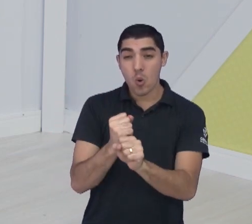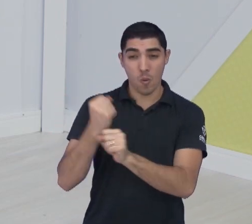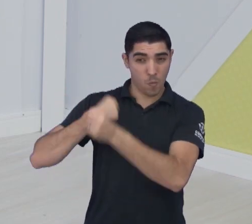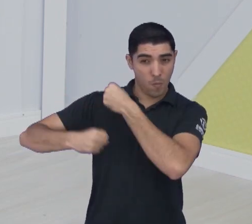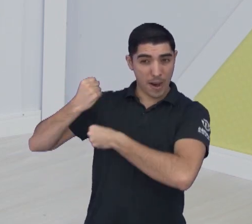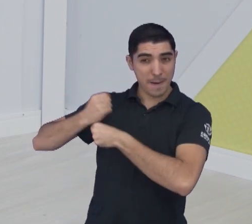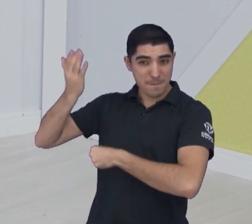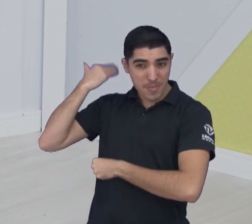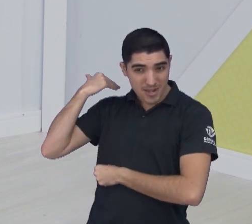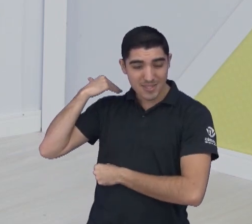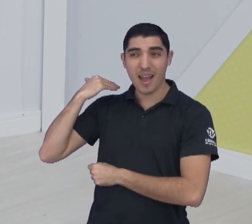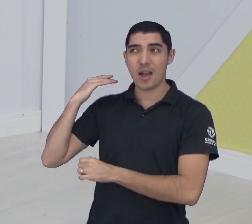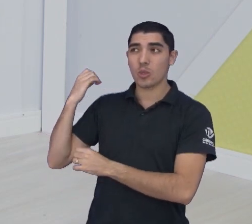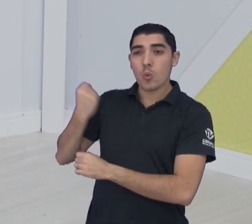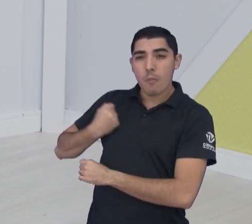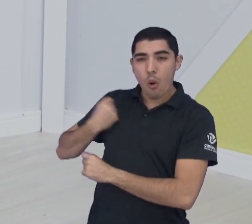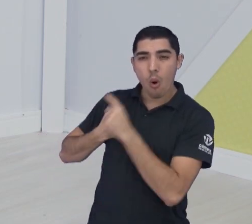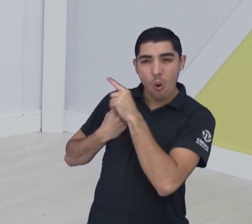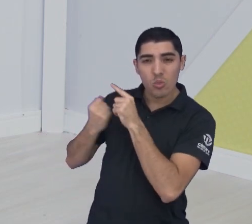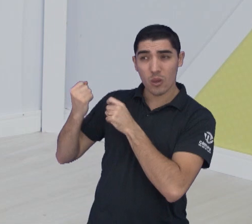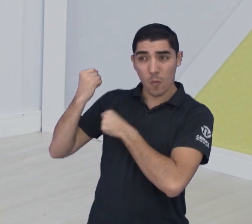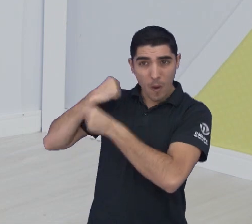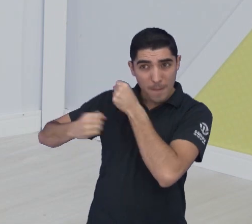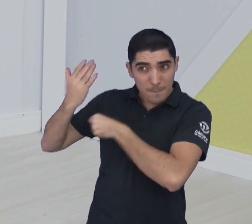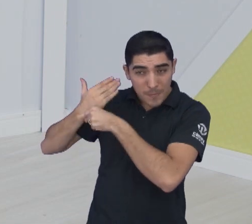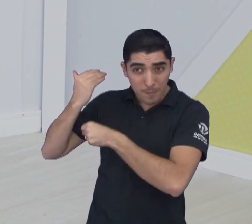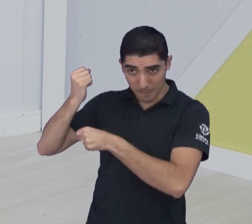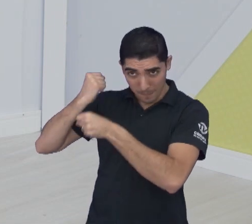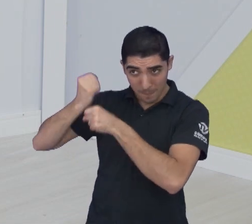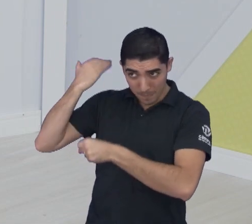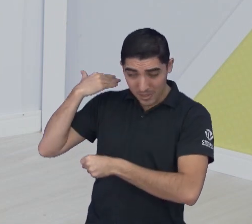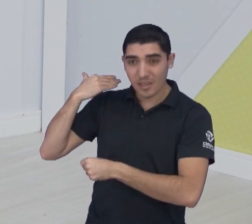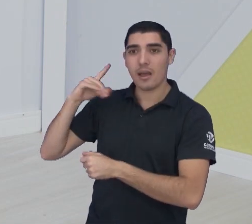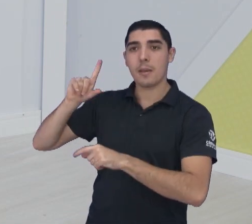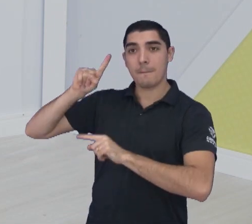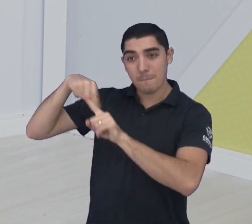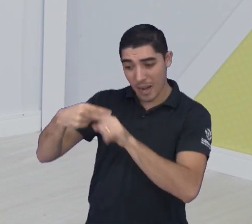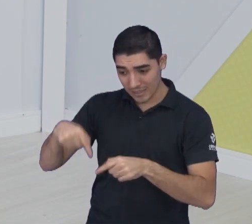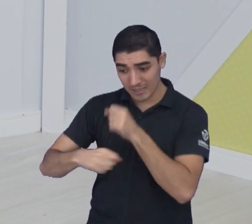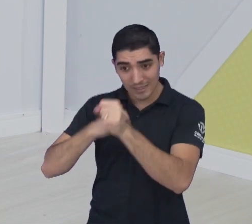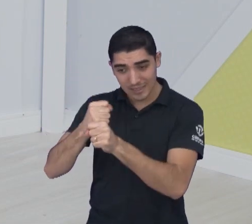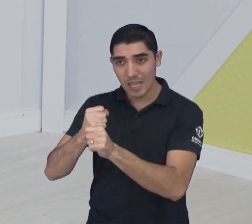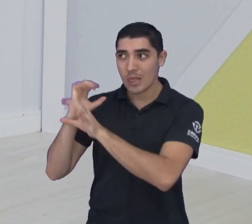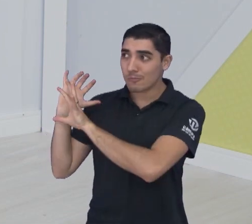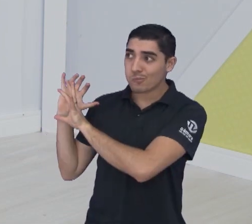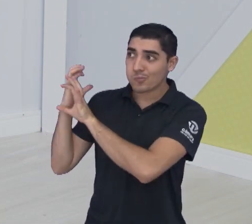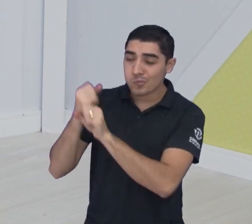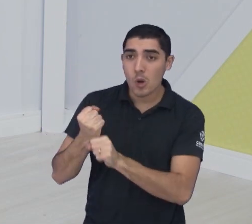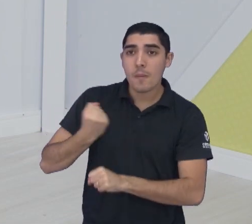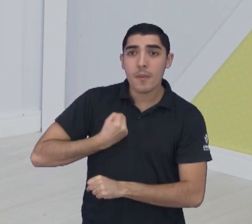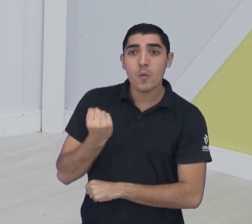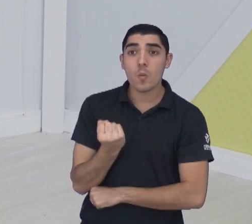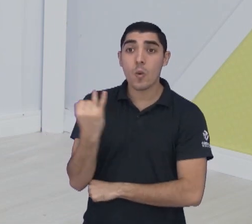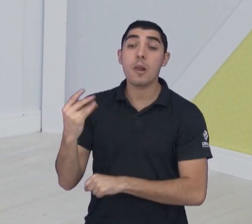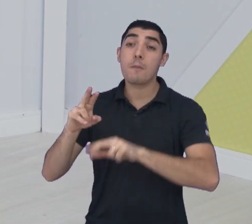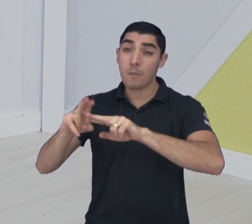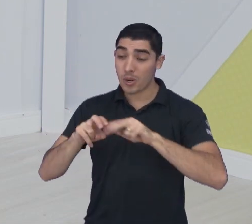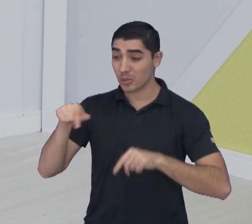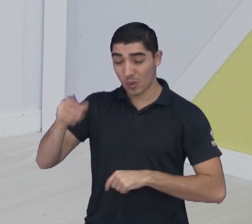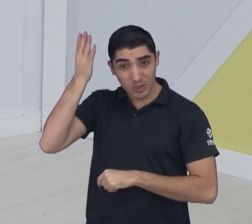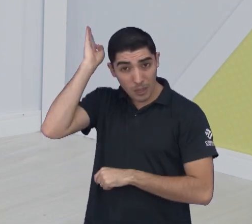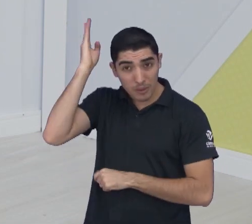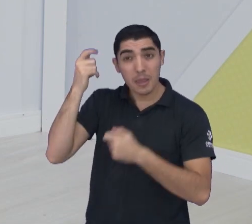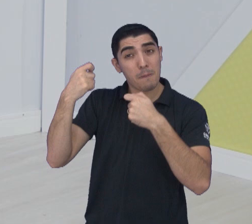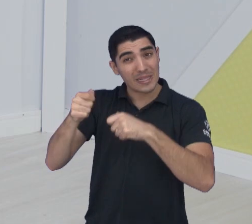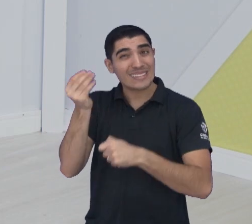sim, na média dos dois campeonatos, aí os 4 últimos é que vão ser rebaixados. Por isso que o Taubaté precisa somar muito ponto, porque